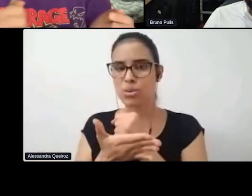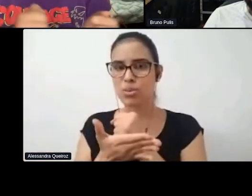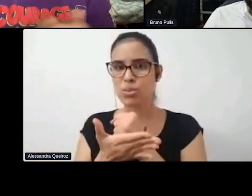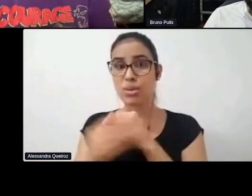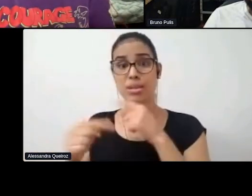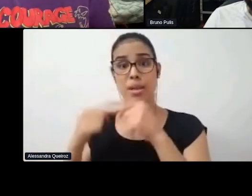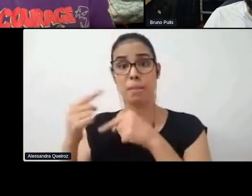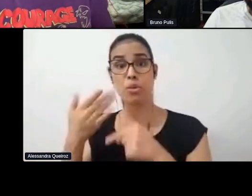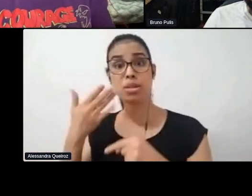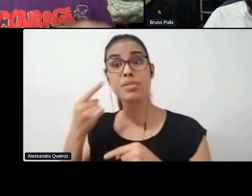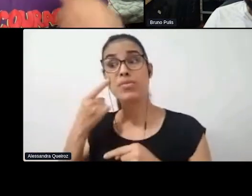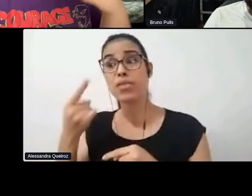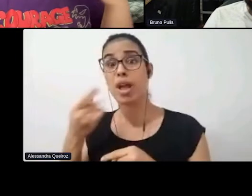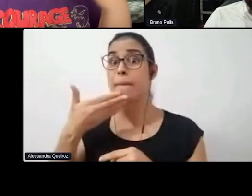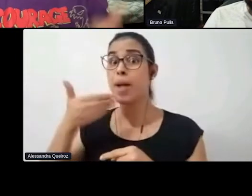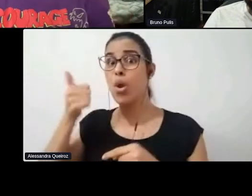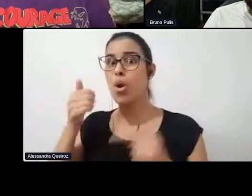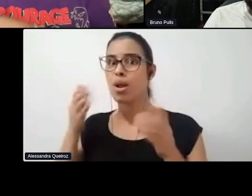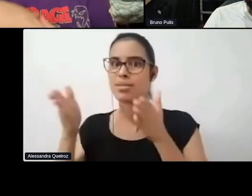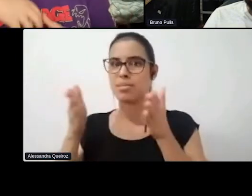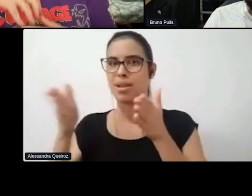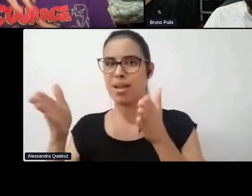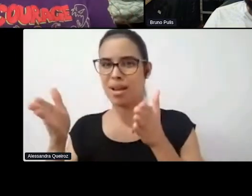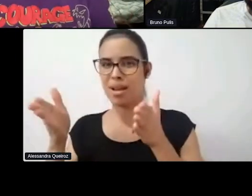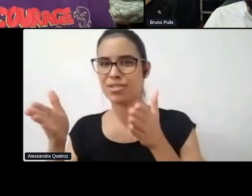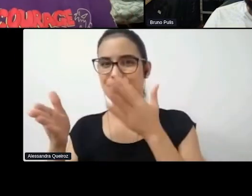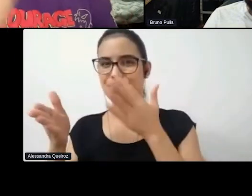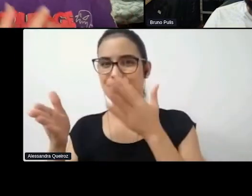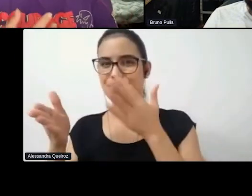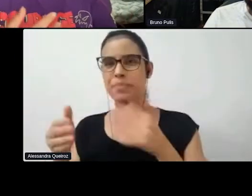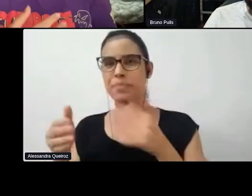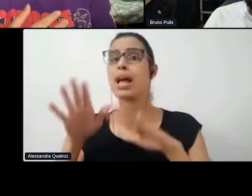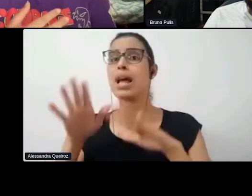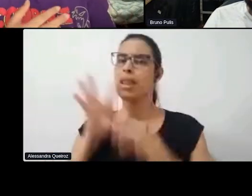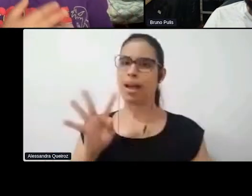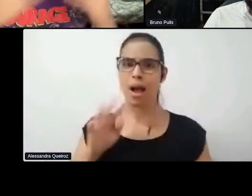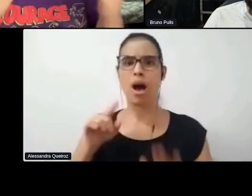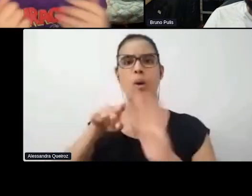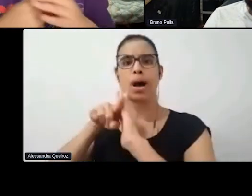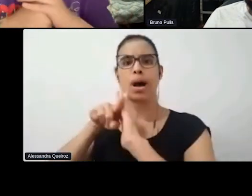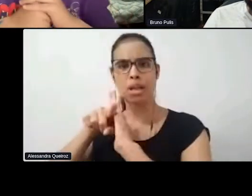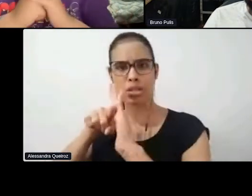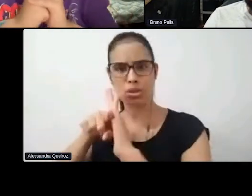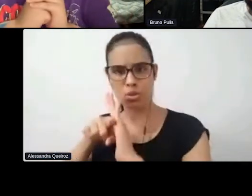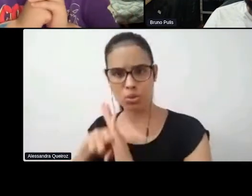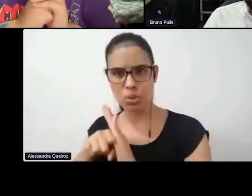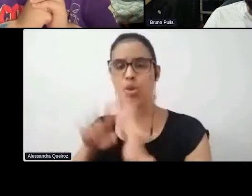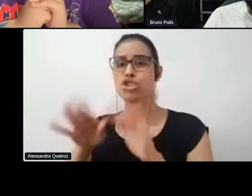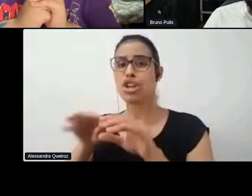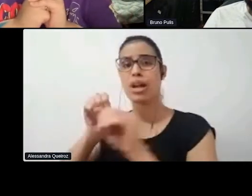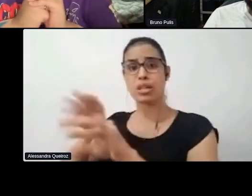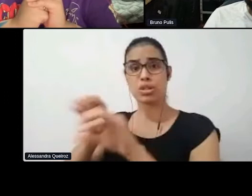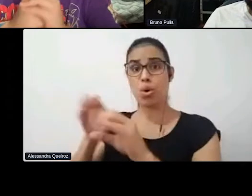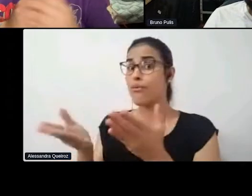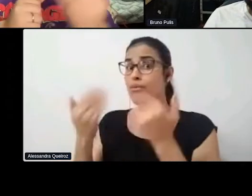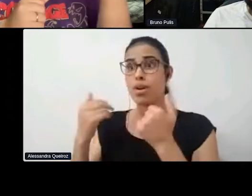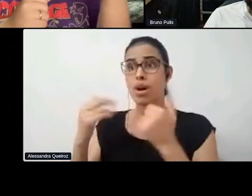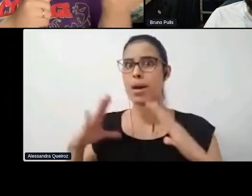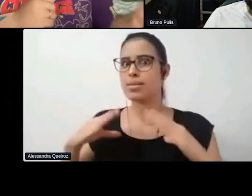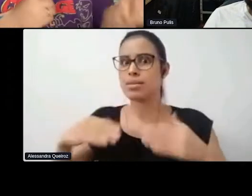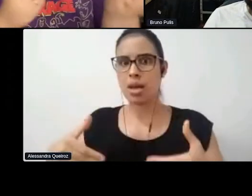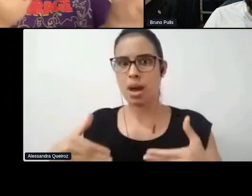acessibilidade. Legal. Analisamos os pontos, educamos a galera sobre o assunto. Bora fazer um plano de ação? Um plano de